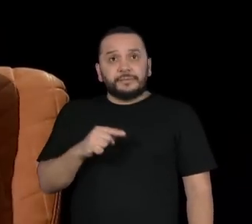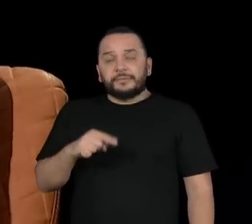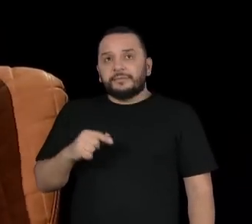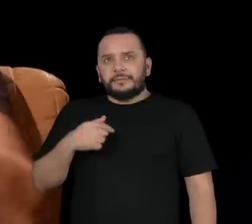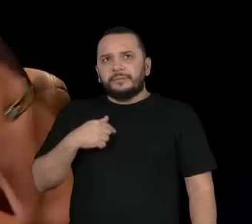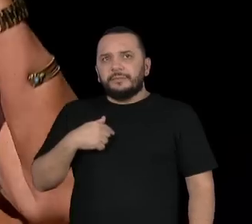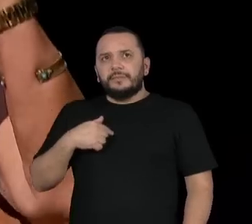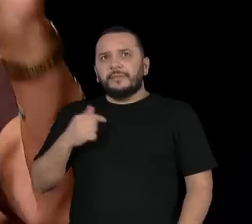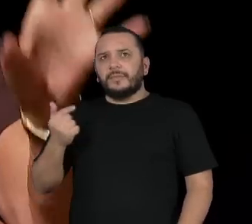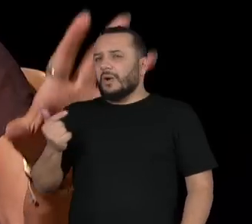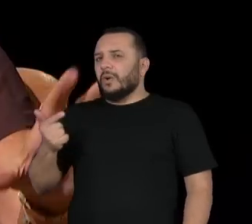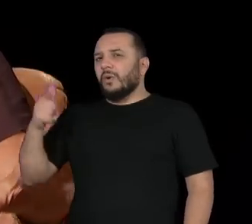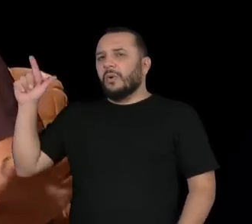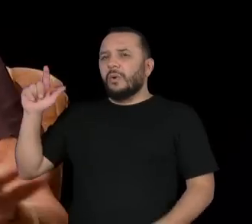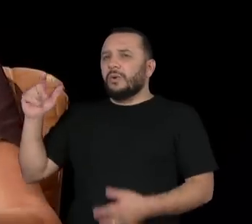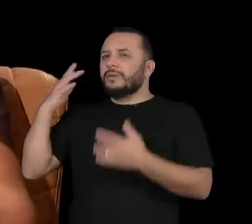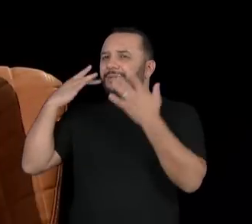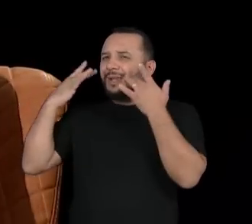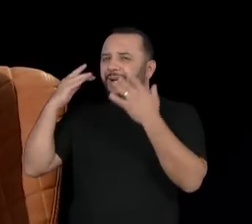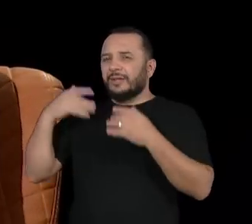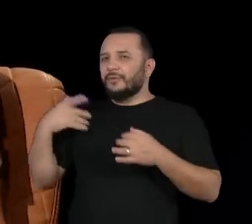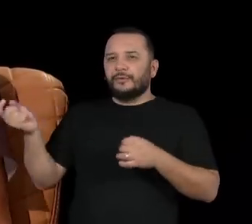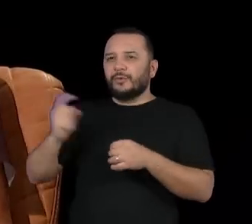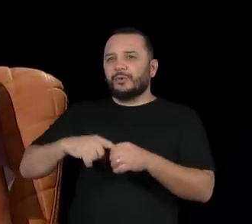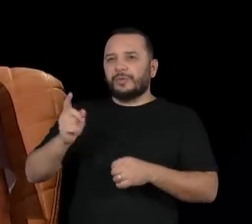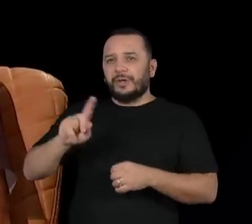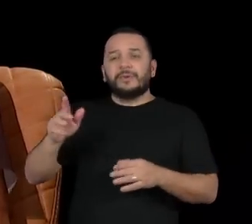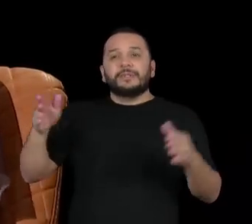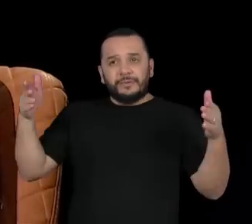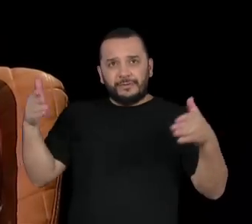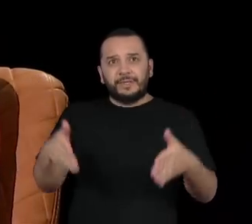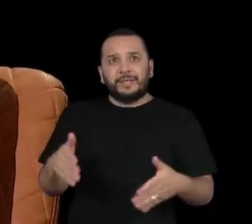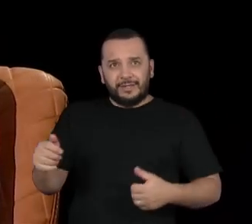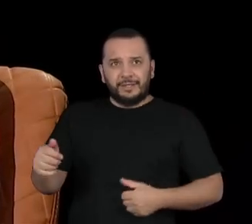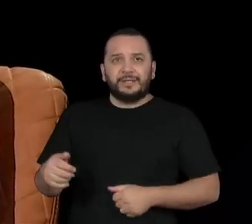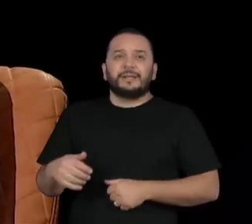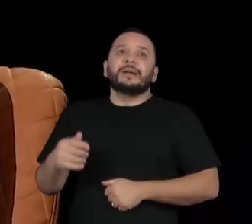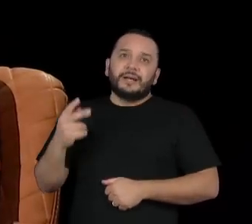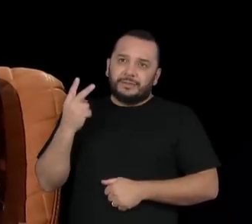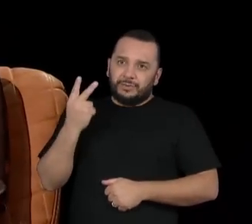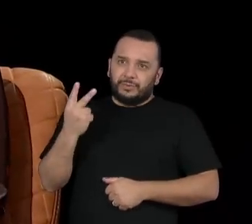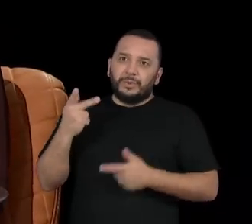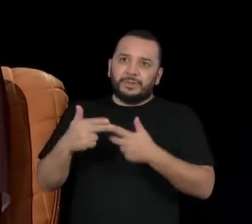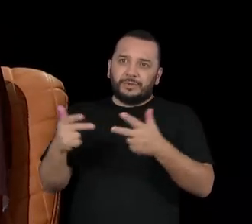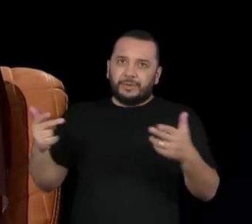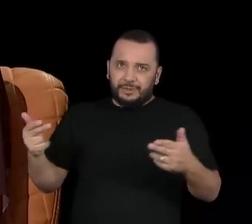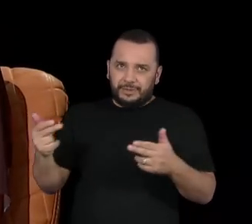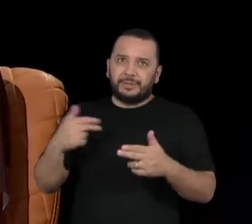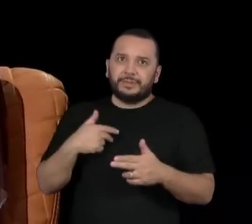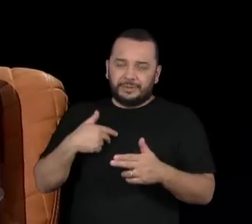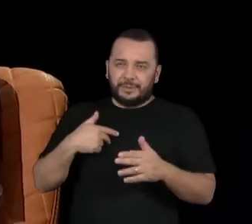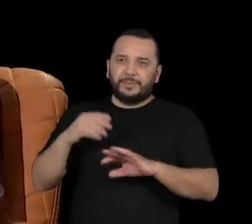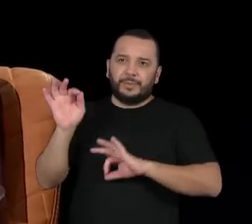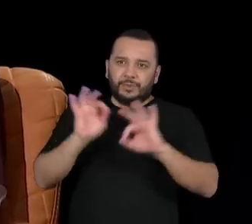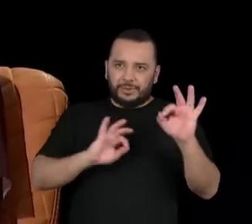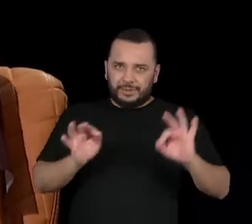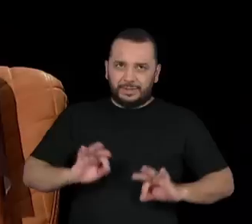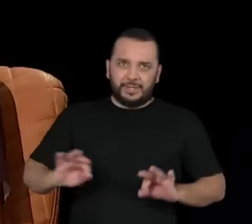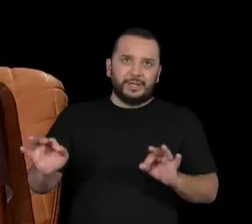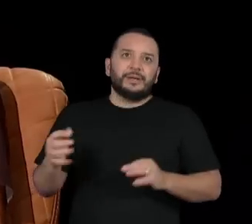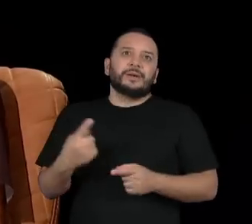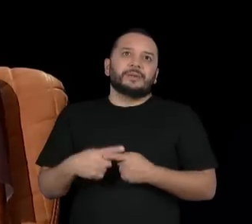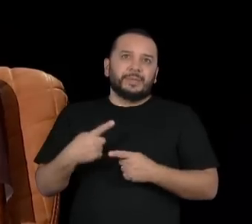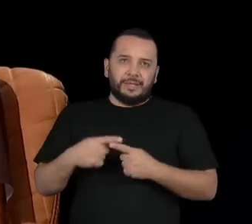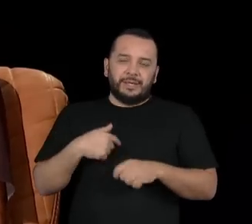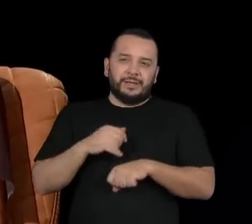nem voltar mais, vou ficar só no Pequenos Burgueses. E eu fiquei fazendo as duas coisas. A produção, porque eu também